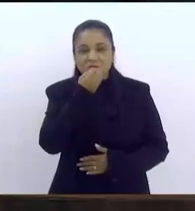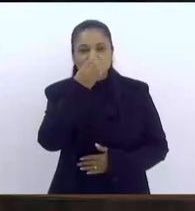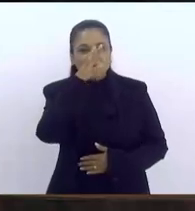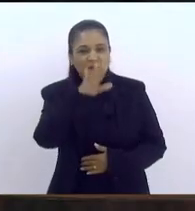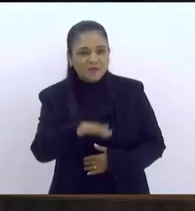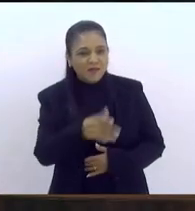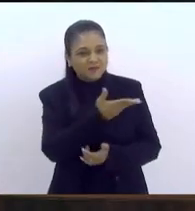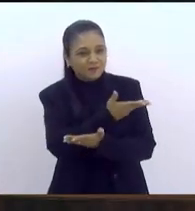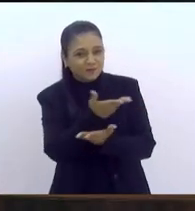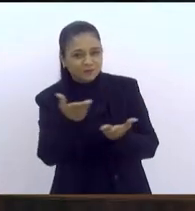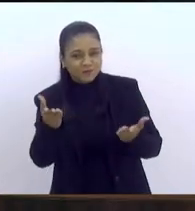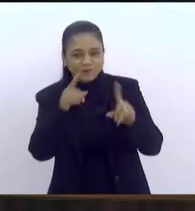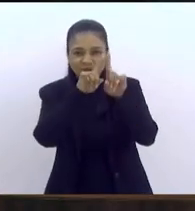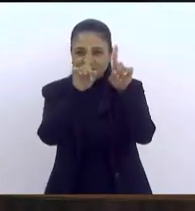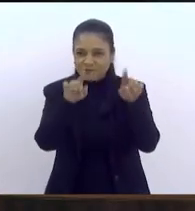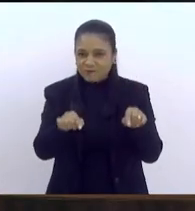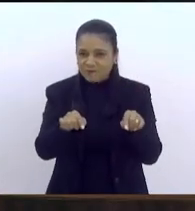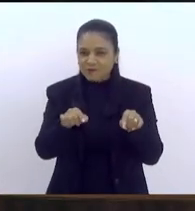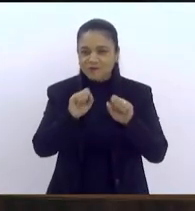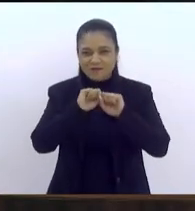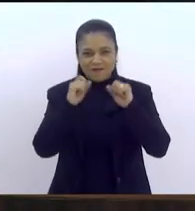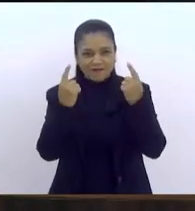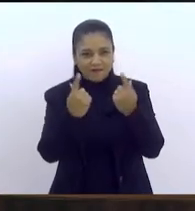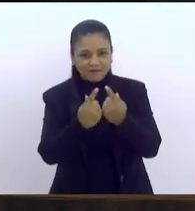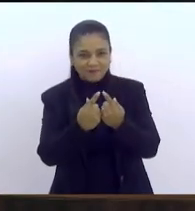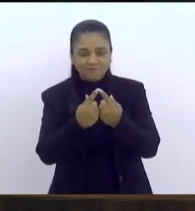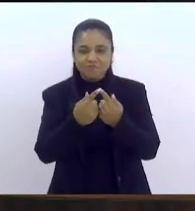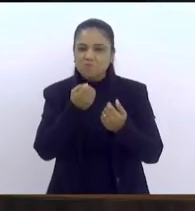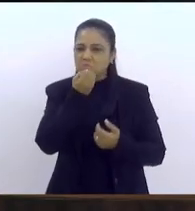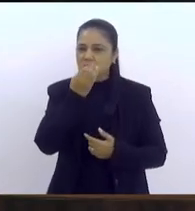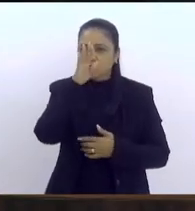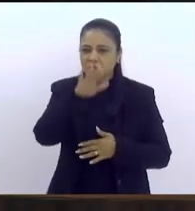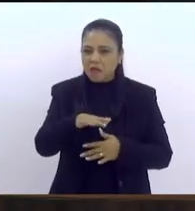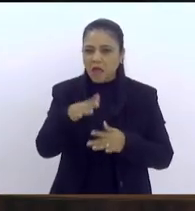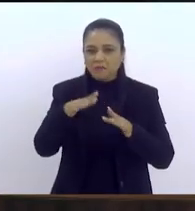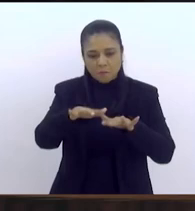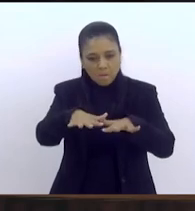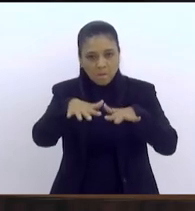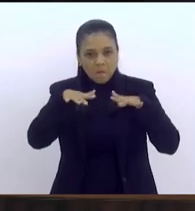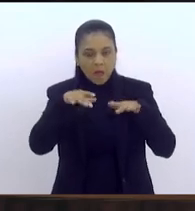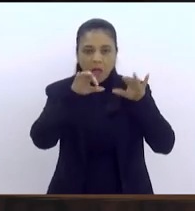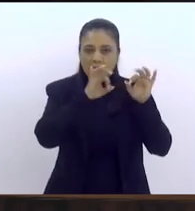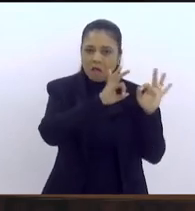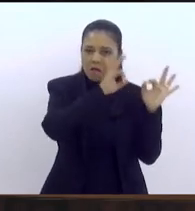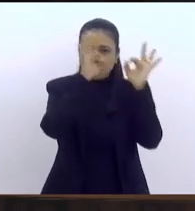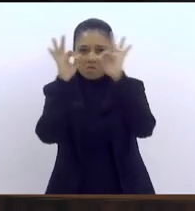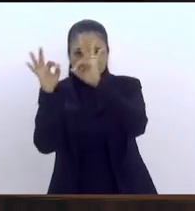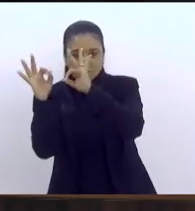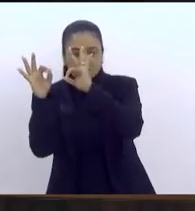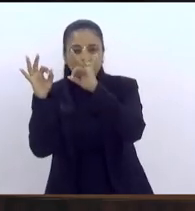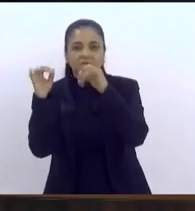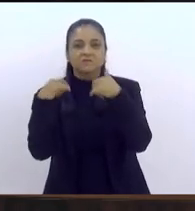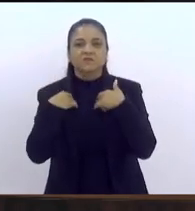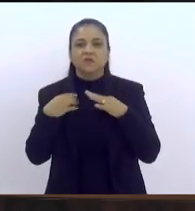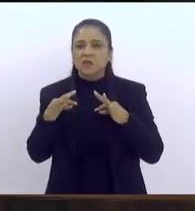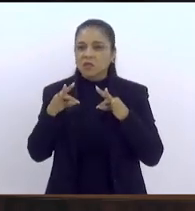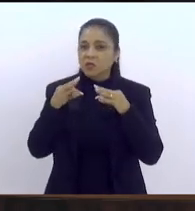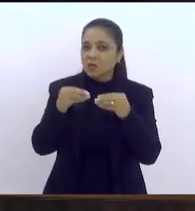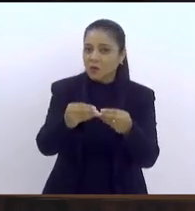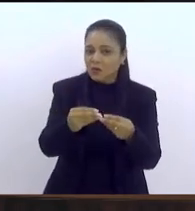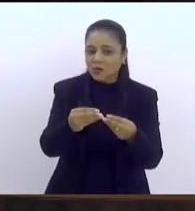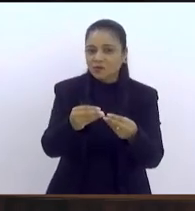Boa tarde a todos os servidores da casa, boa tarde a todos os presentes que estão aqui nos assistindo, a todos também